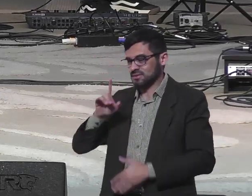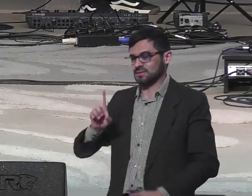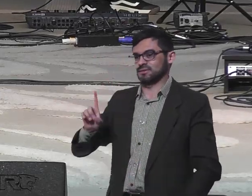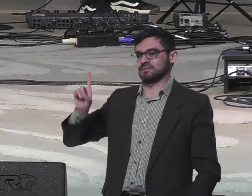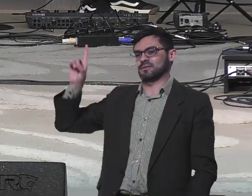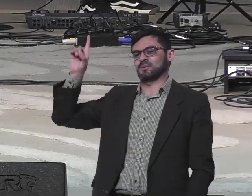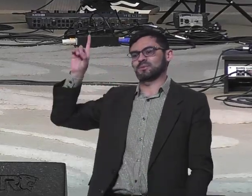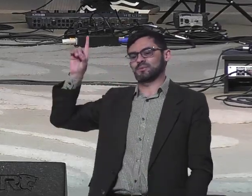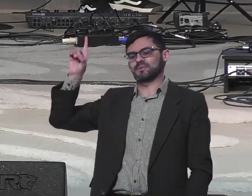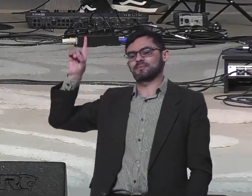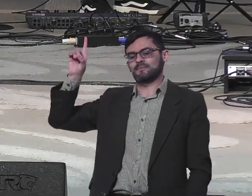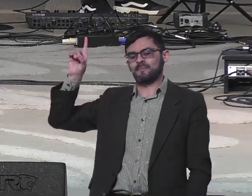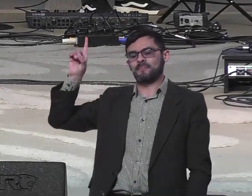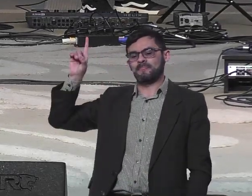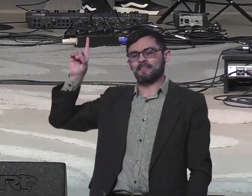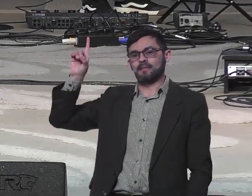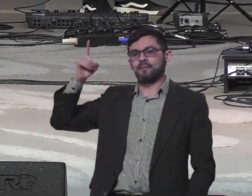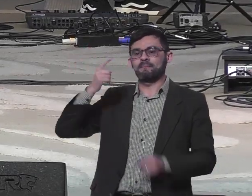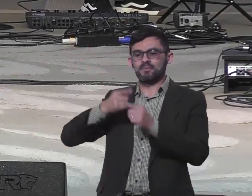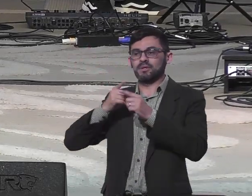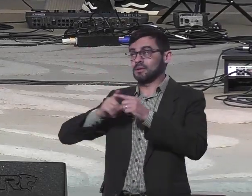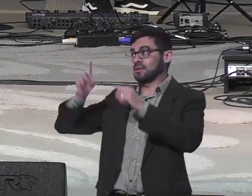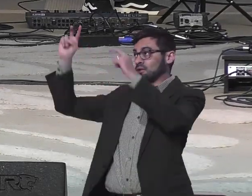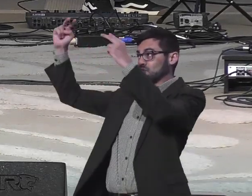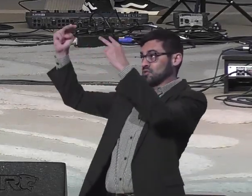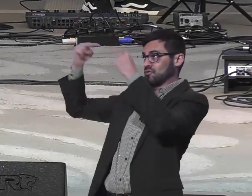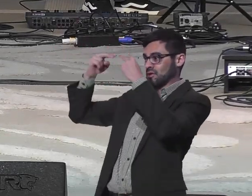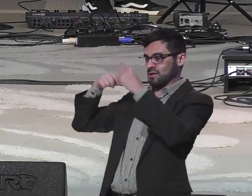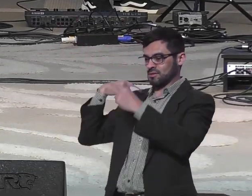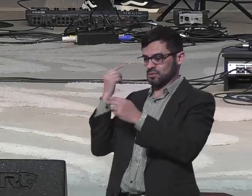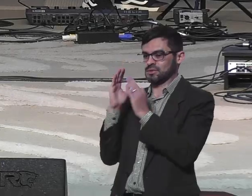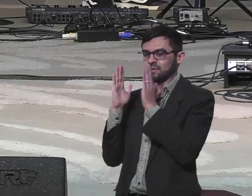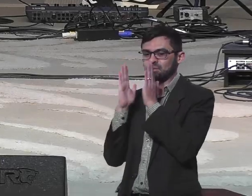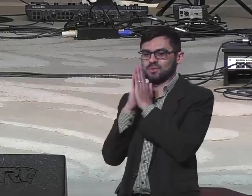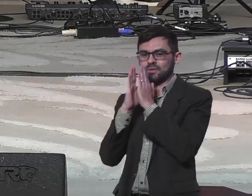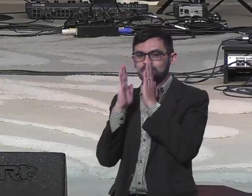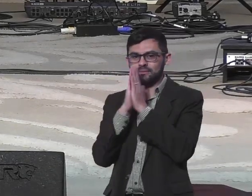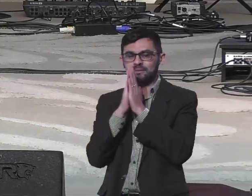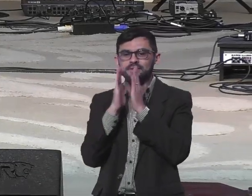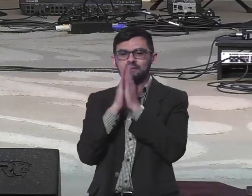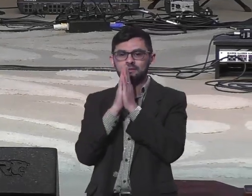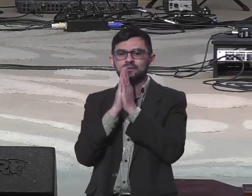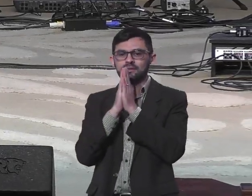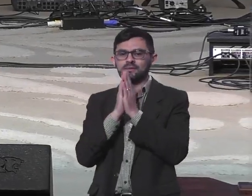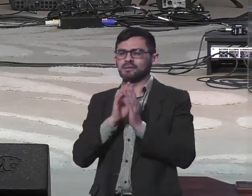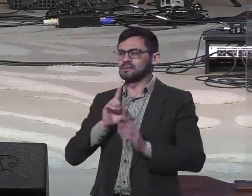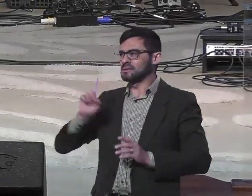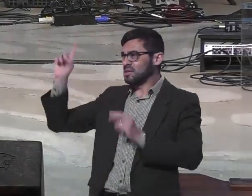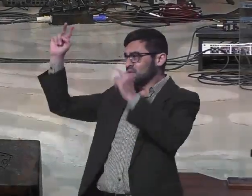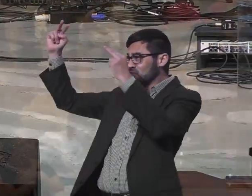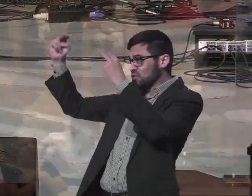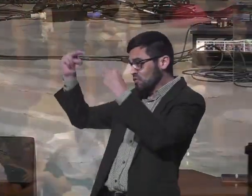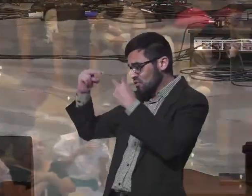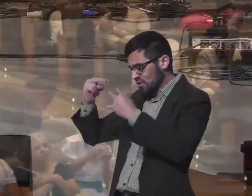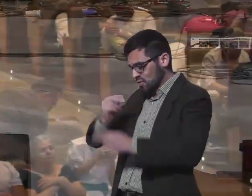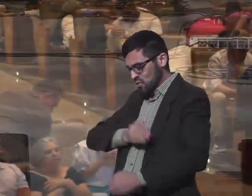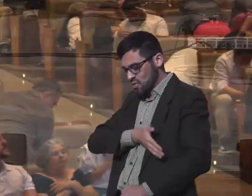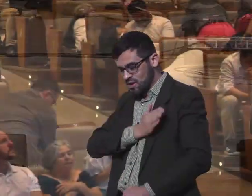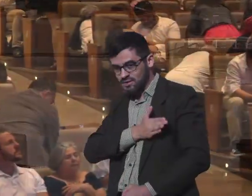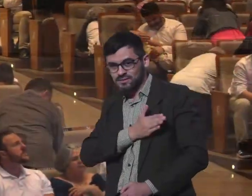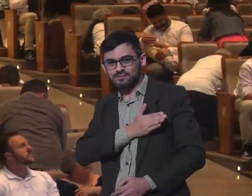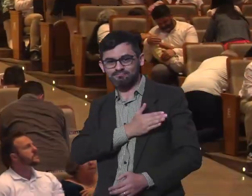Deus. Ele ouve as nossas orações, Ele ouve o nosso coração, a nossa